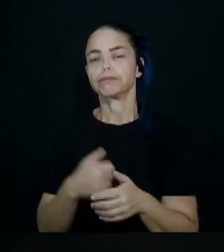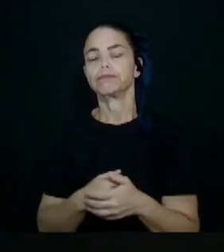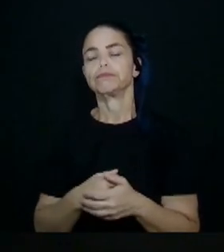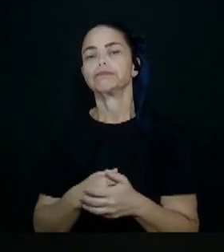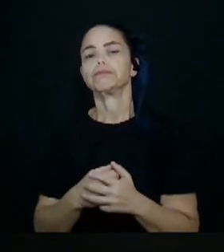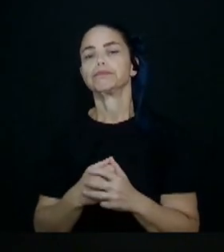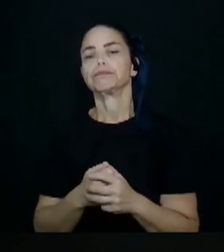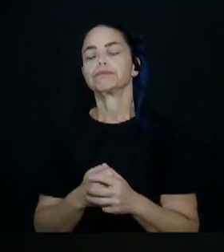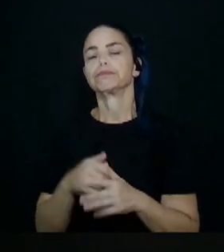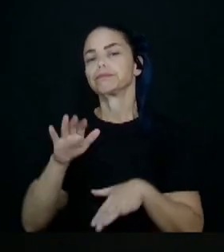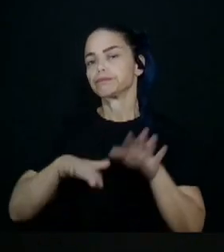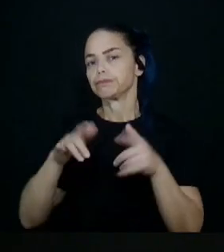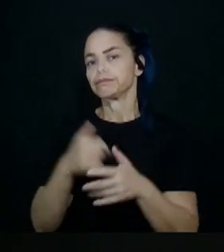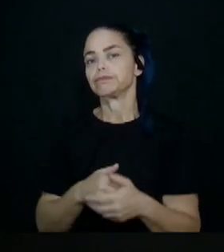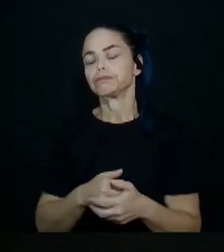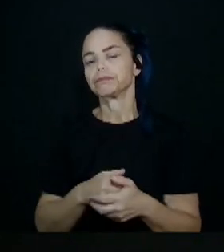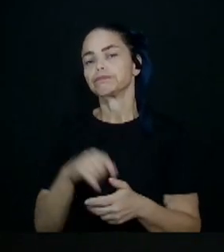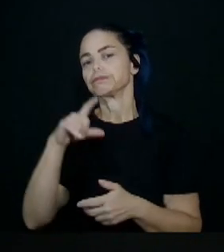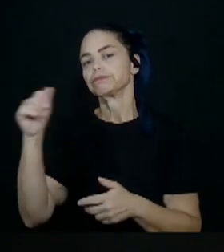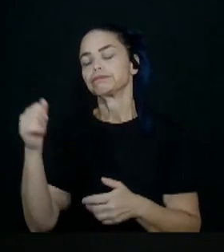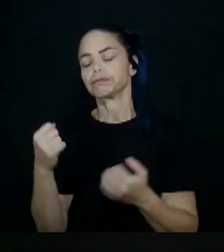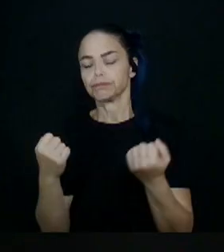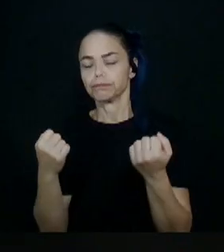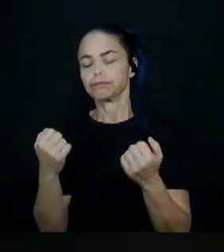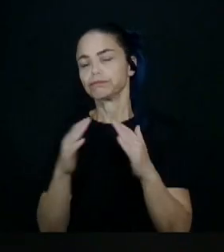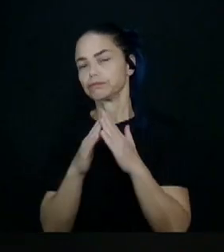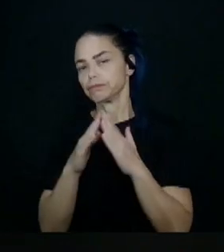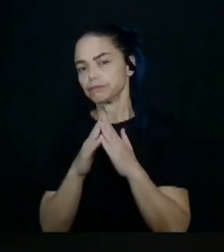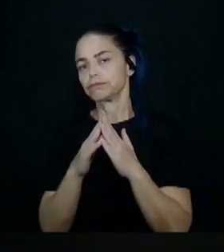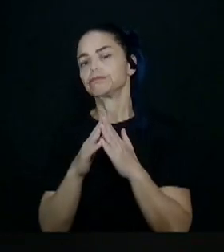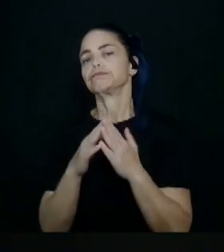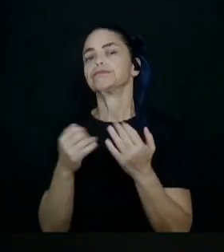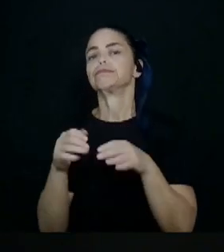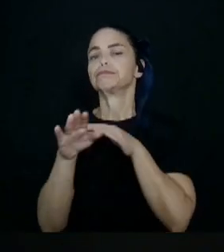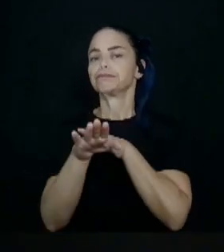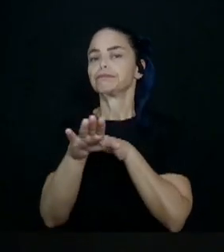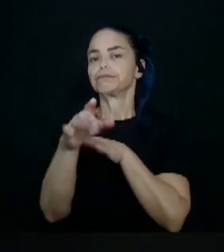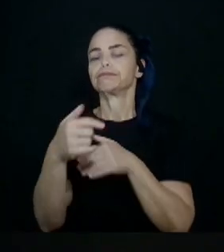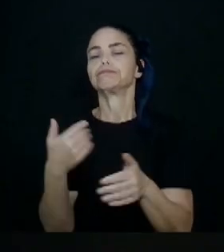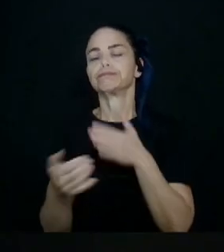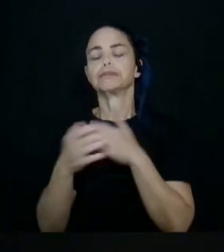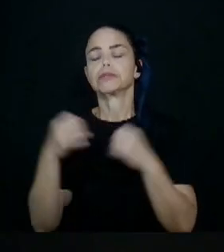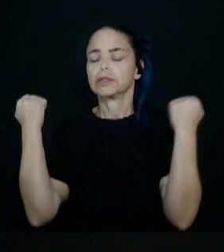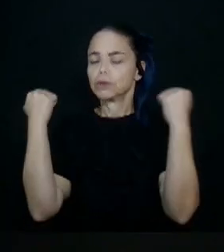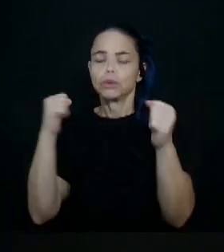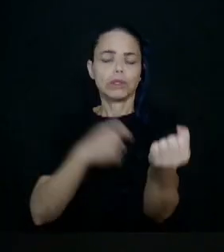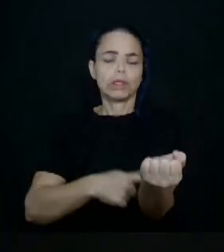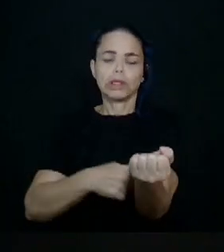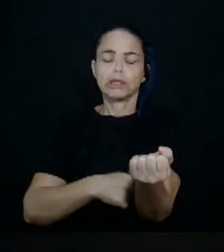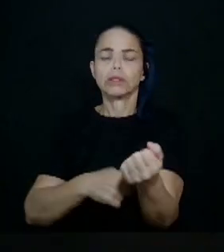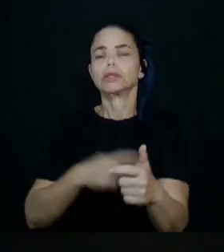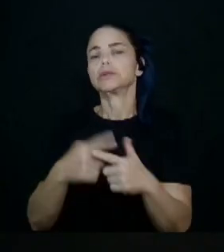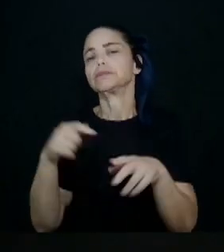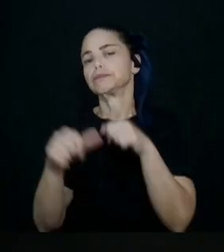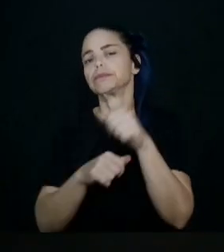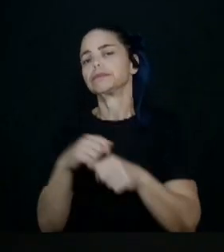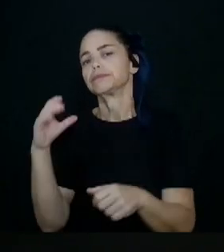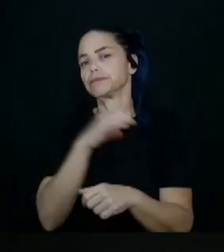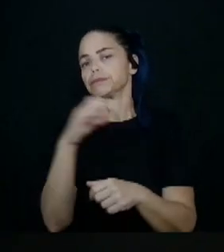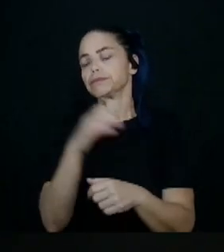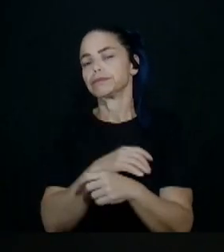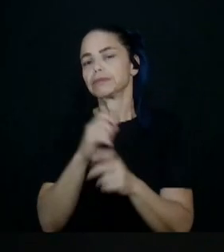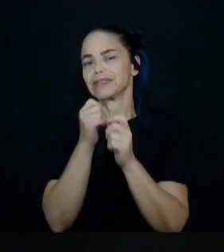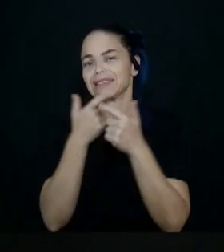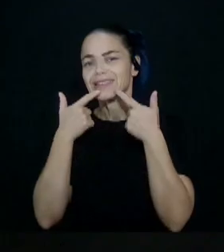Às vezes a gente sai tranquilo de casa, mas no trânsito qualquer coisa irrita. Por que mudanças tão rápidas de humor acontecem